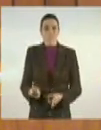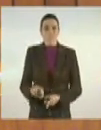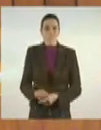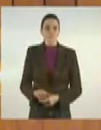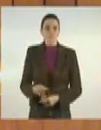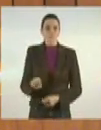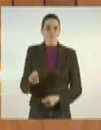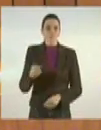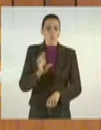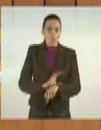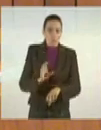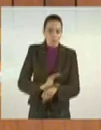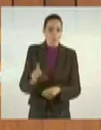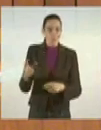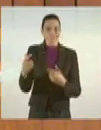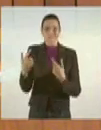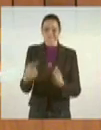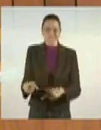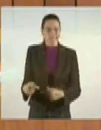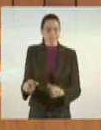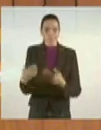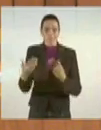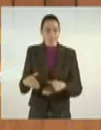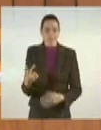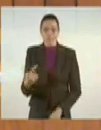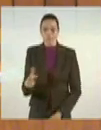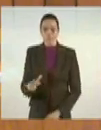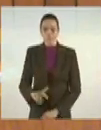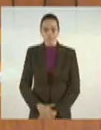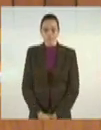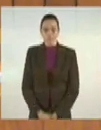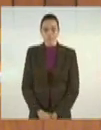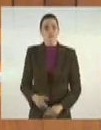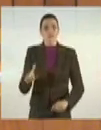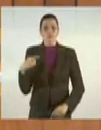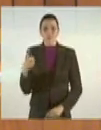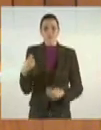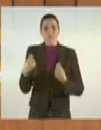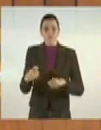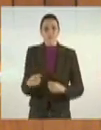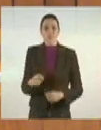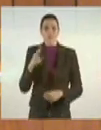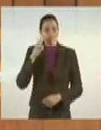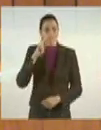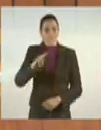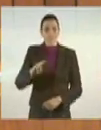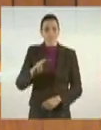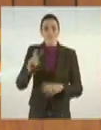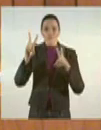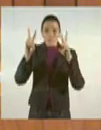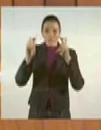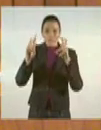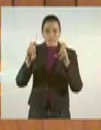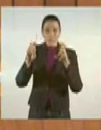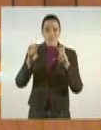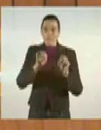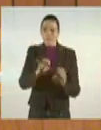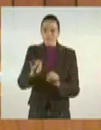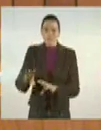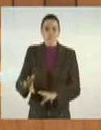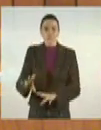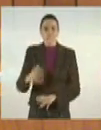quando é realizado políticas públicas voltadas para educação de forma séria de forma a contemplar a nós educadores